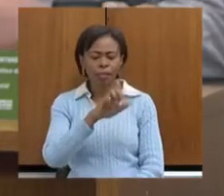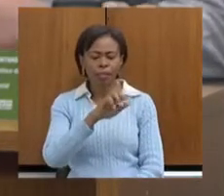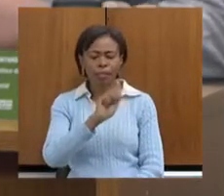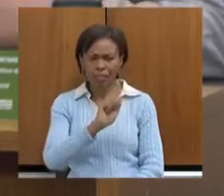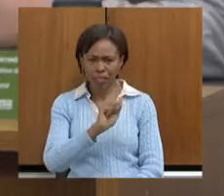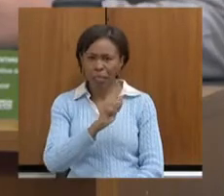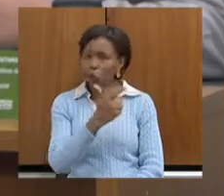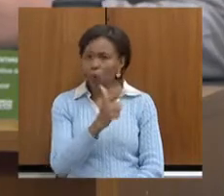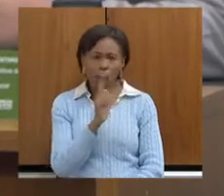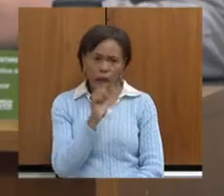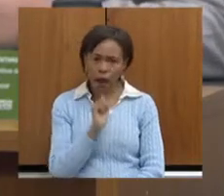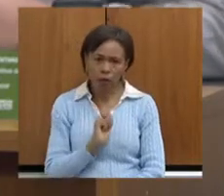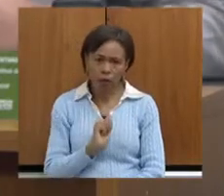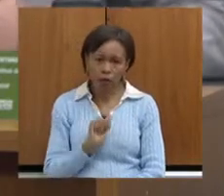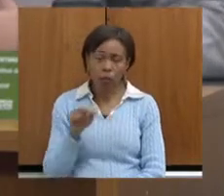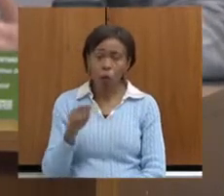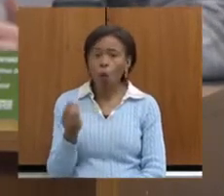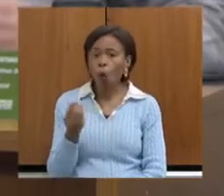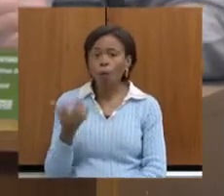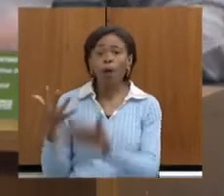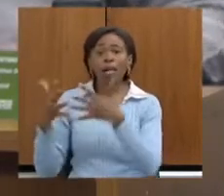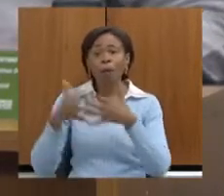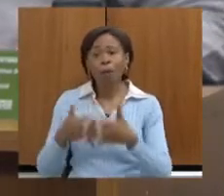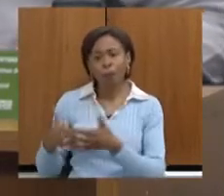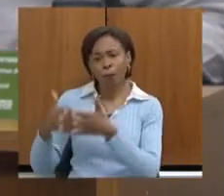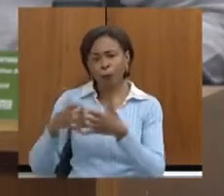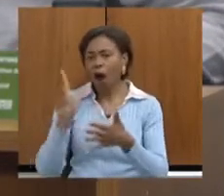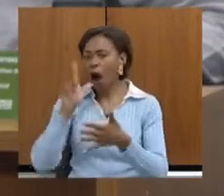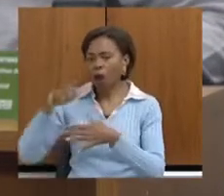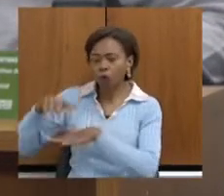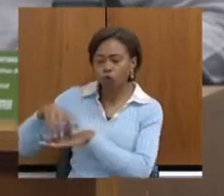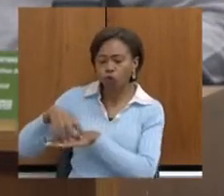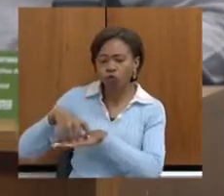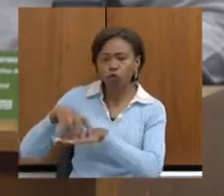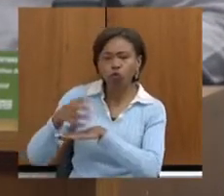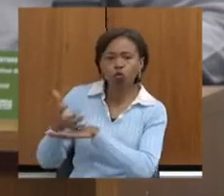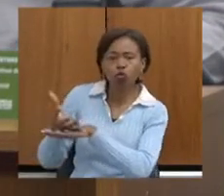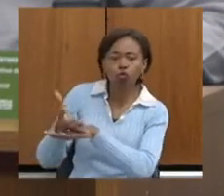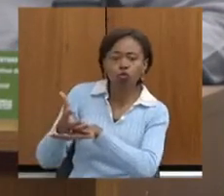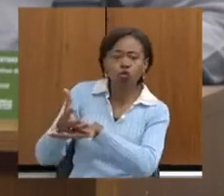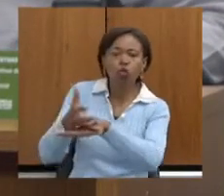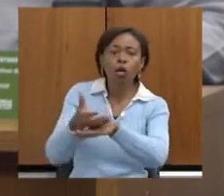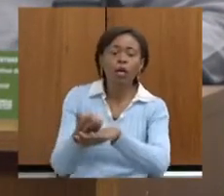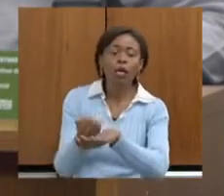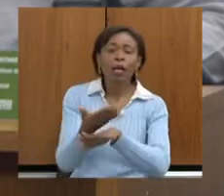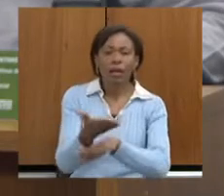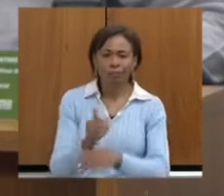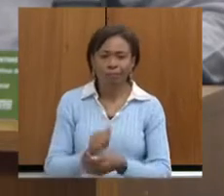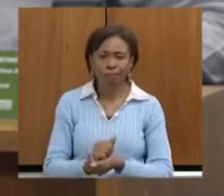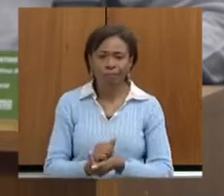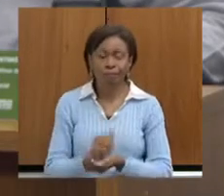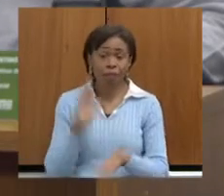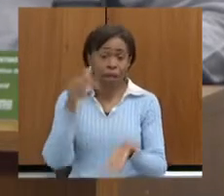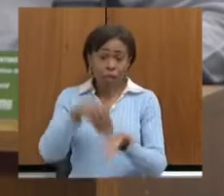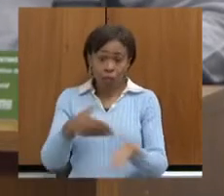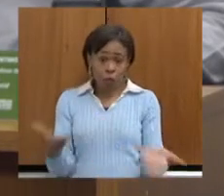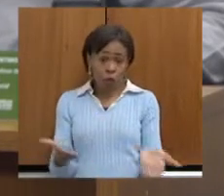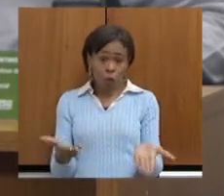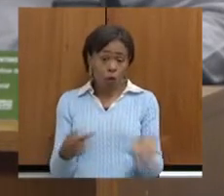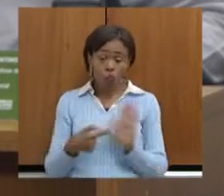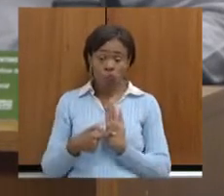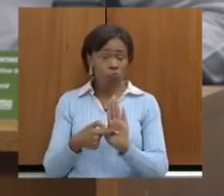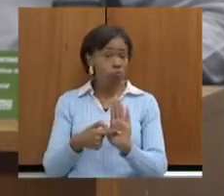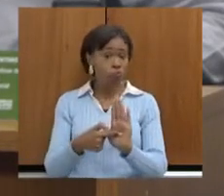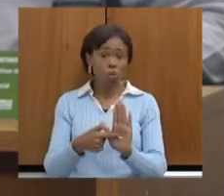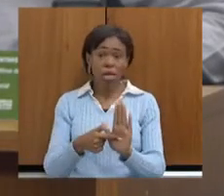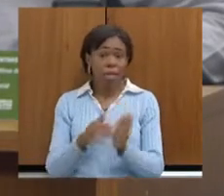transportada por esses meios de caminhão pipa e até hoje não apresentaram nada para gente que possa assim